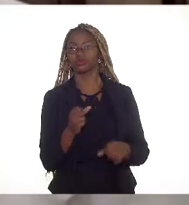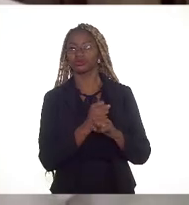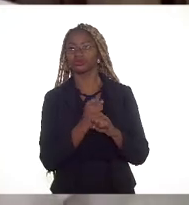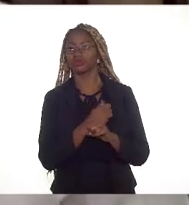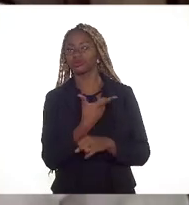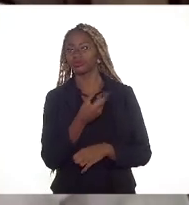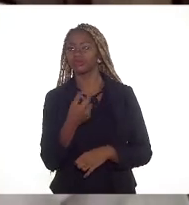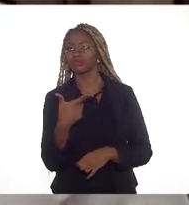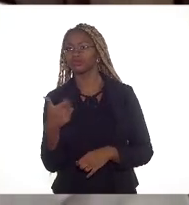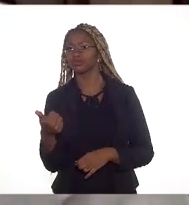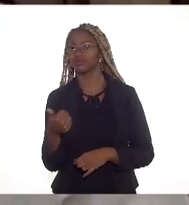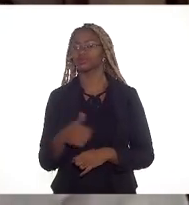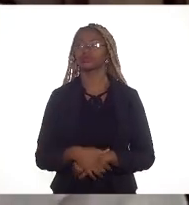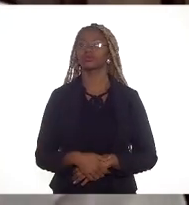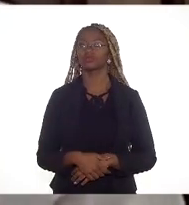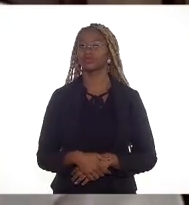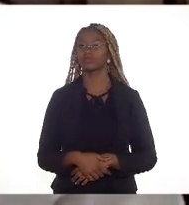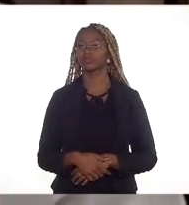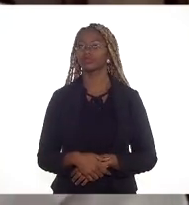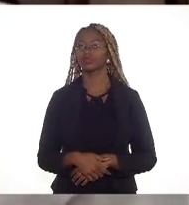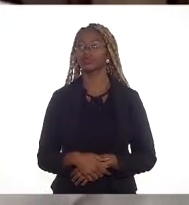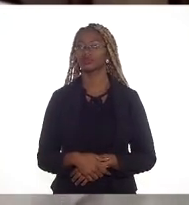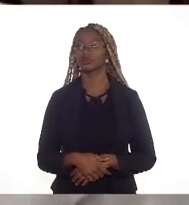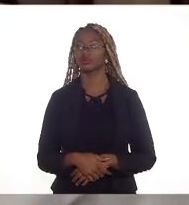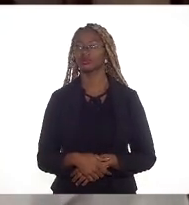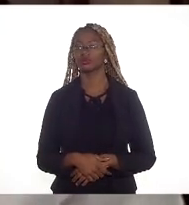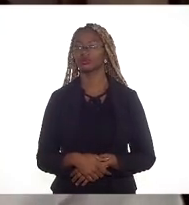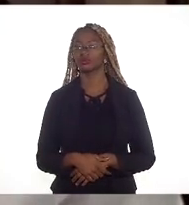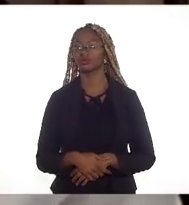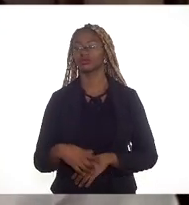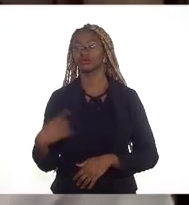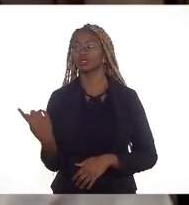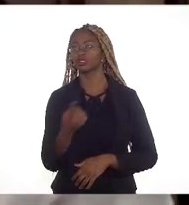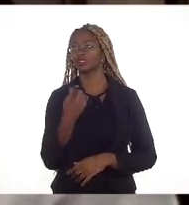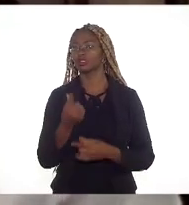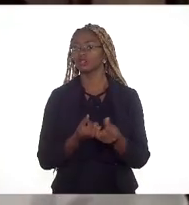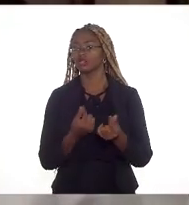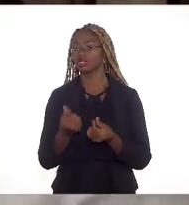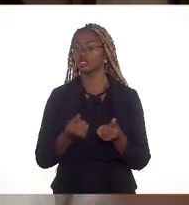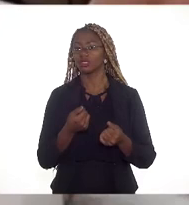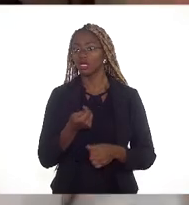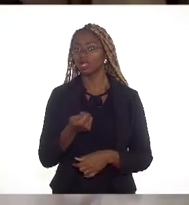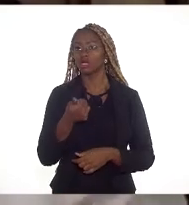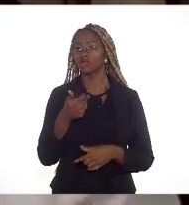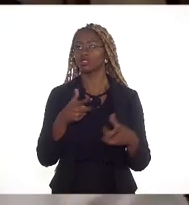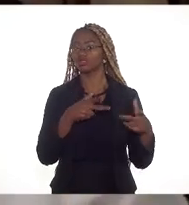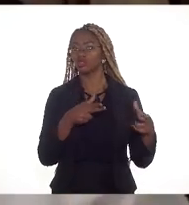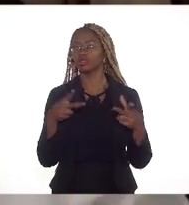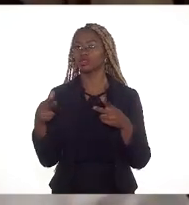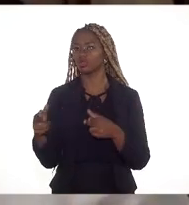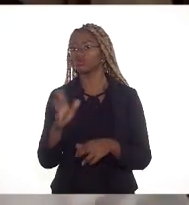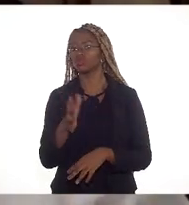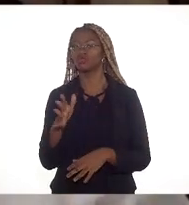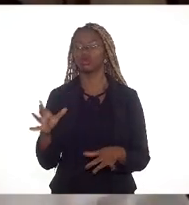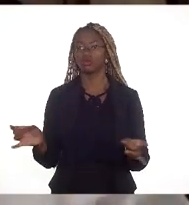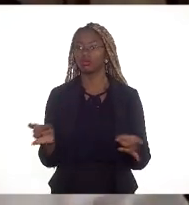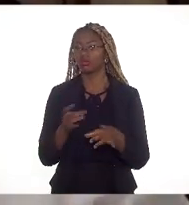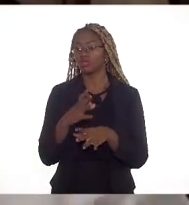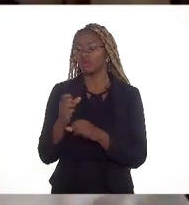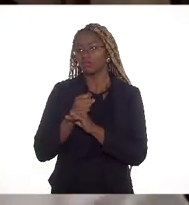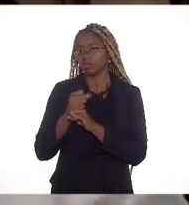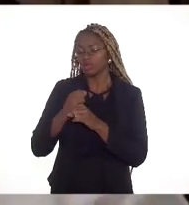21. A nossa despesa ela permanece quase a mesma que está prevista para esse